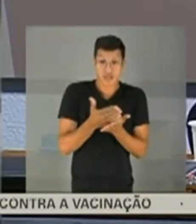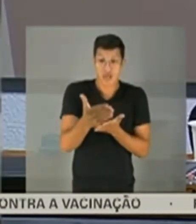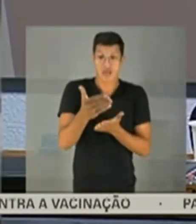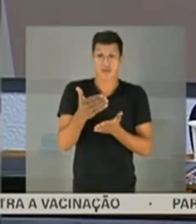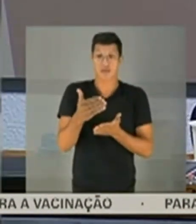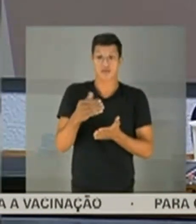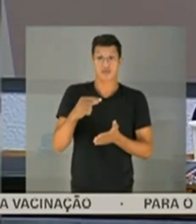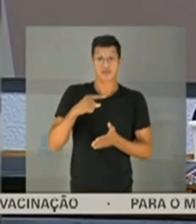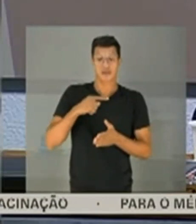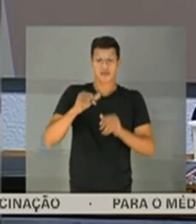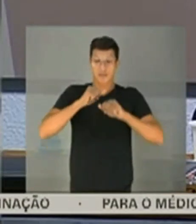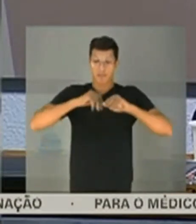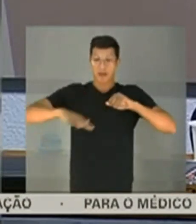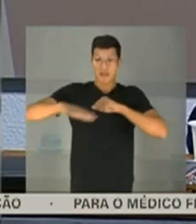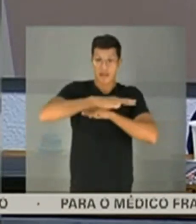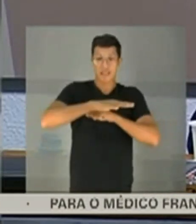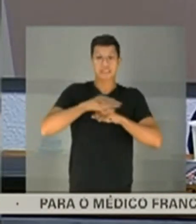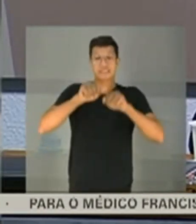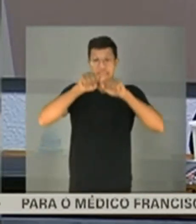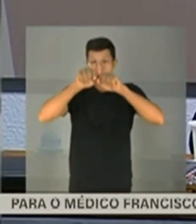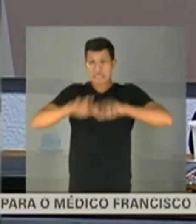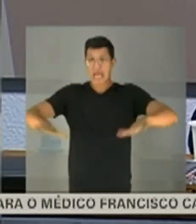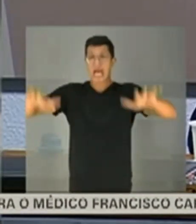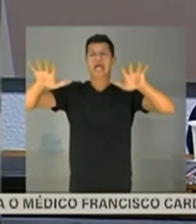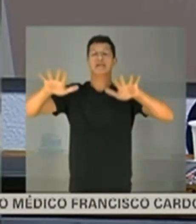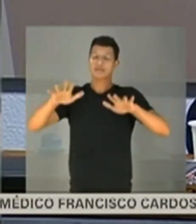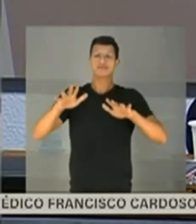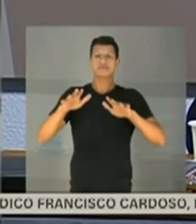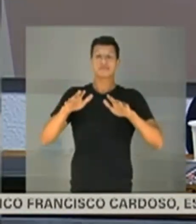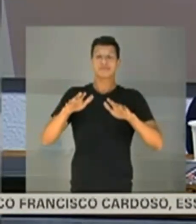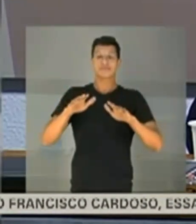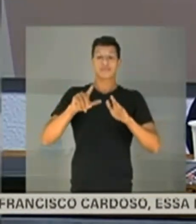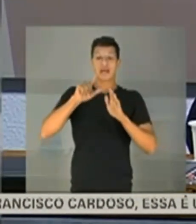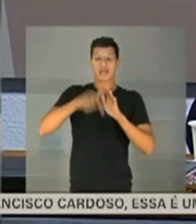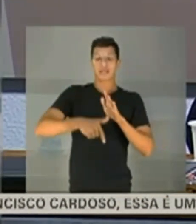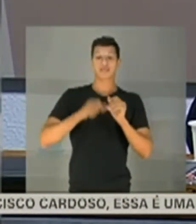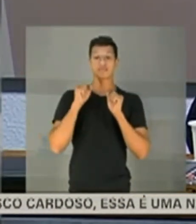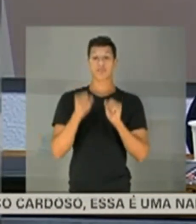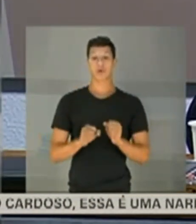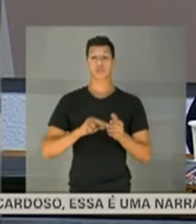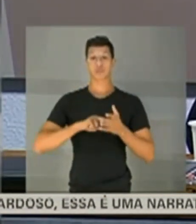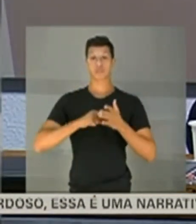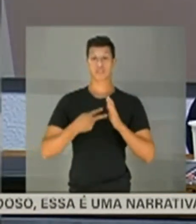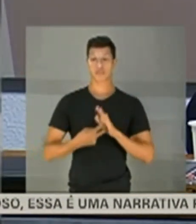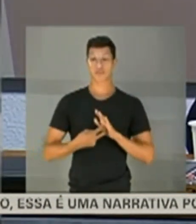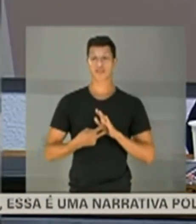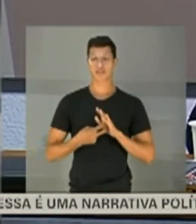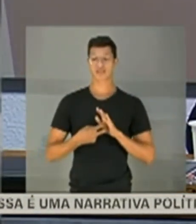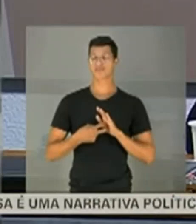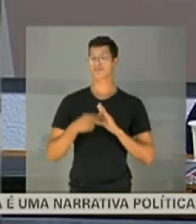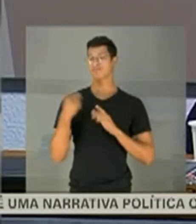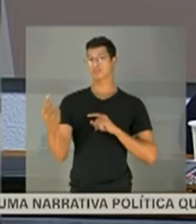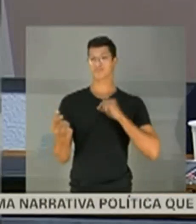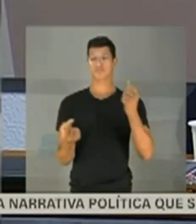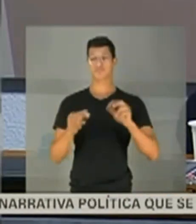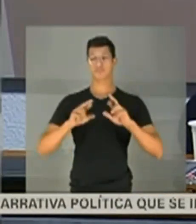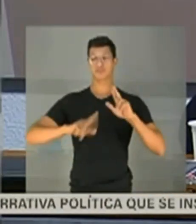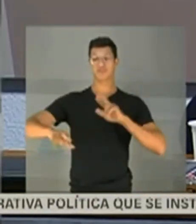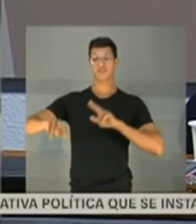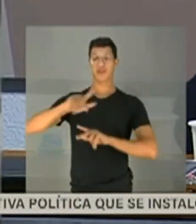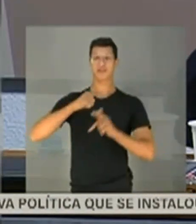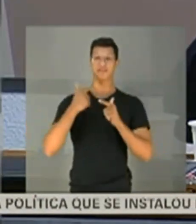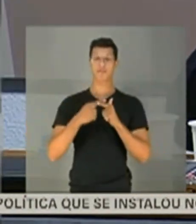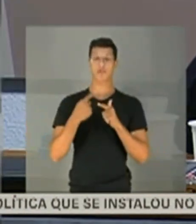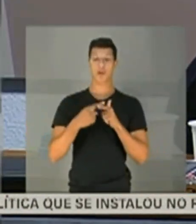uma pandemia por coronavírus, atrasos podem significar muitos casos de diferença. Por